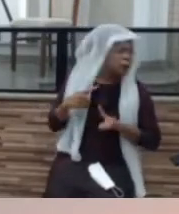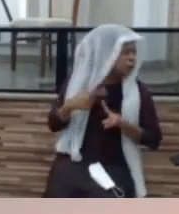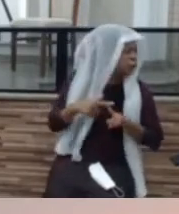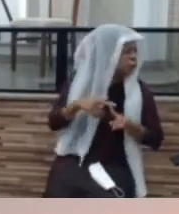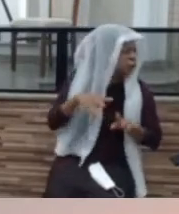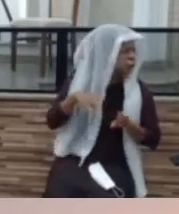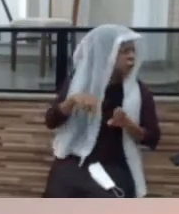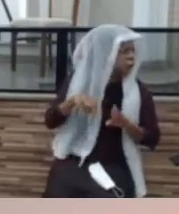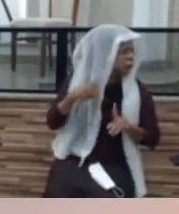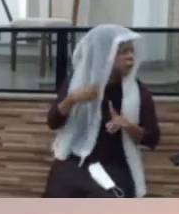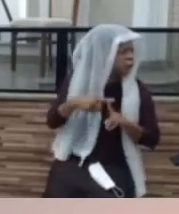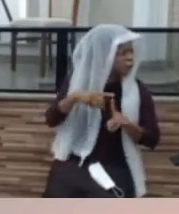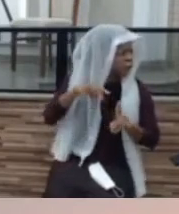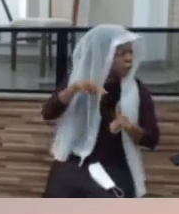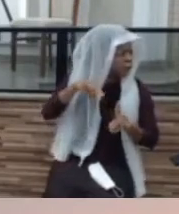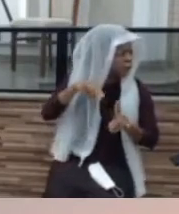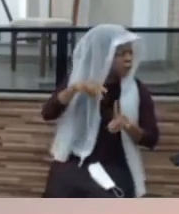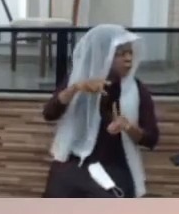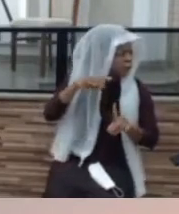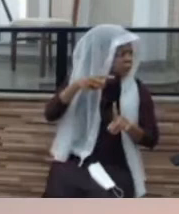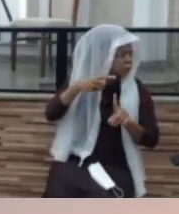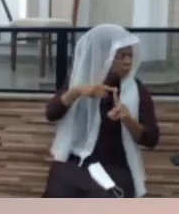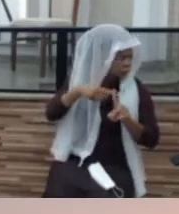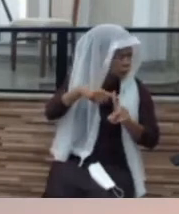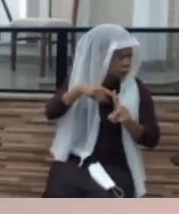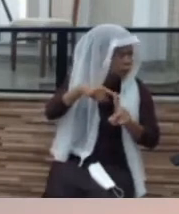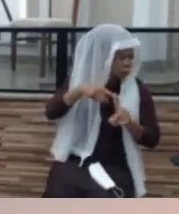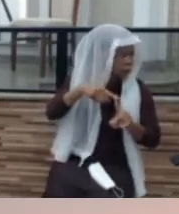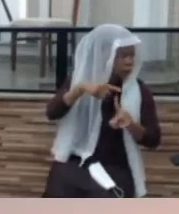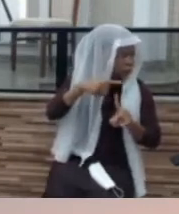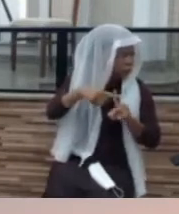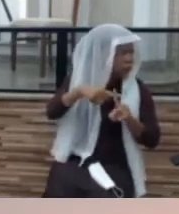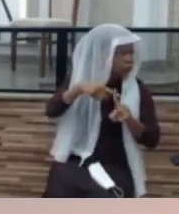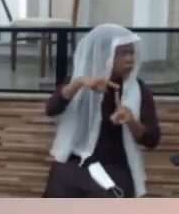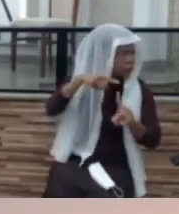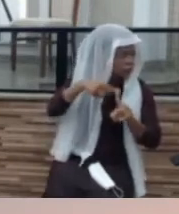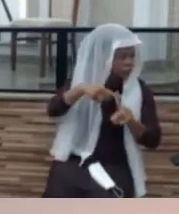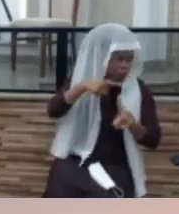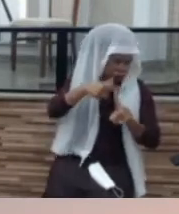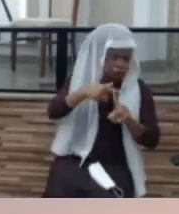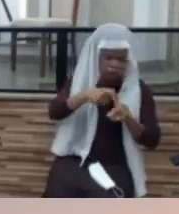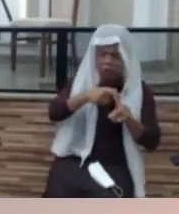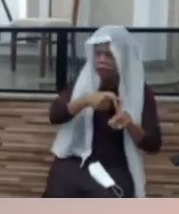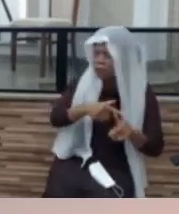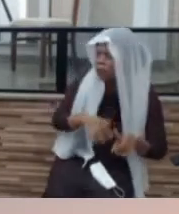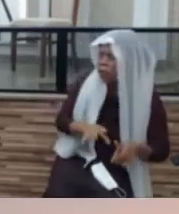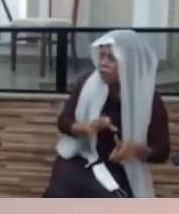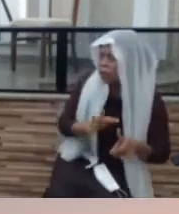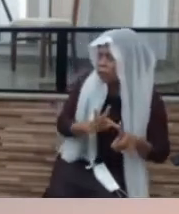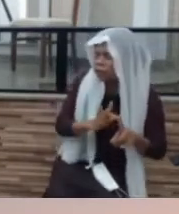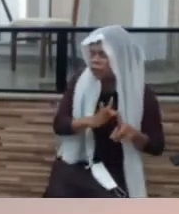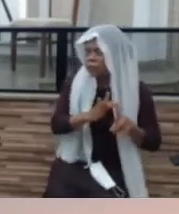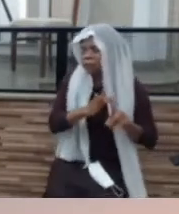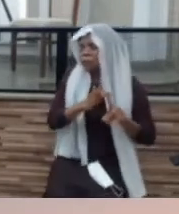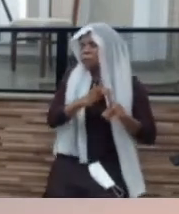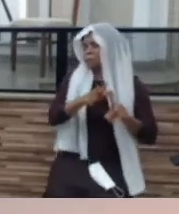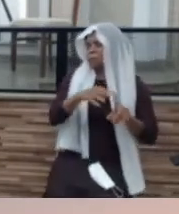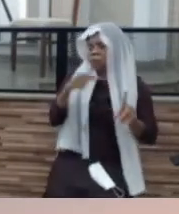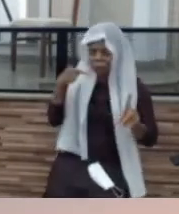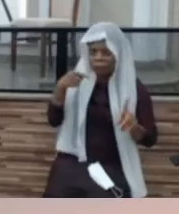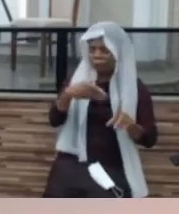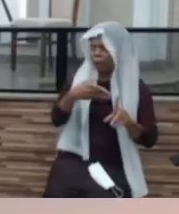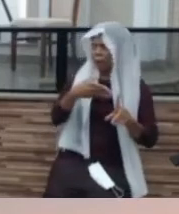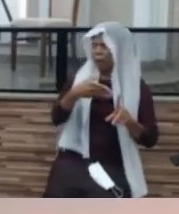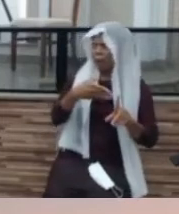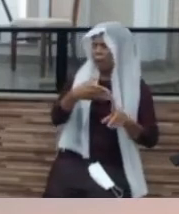manda aos ricos desse mundo, aos ricos, olha só, manda aos ricos desse mundo que não ponham a sua esperança na incerteza